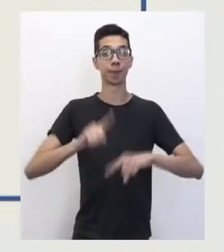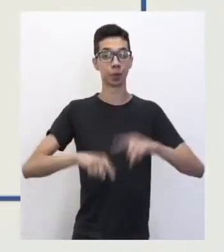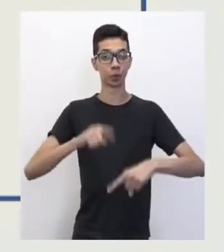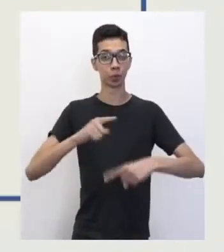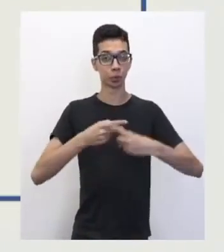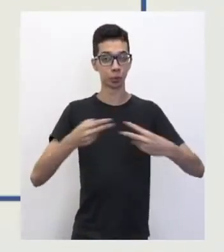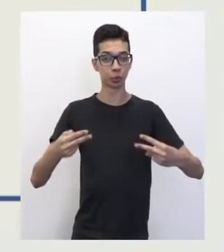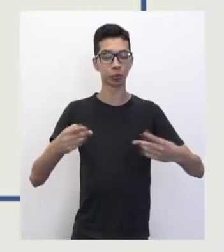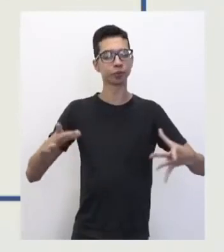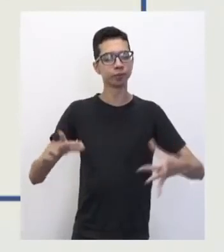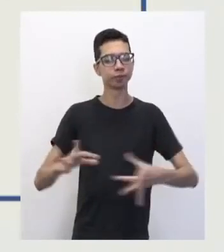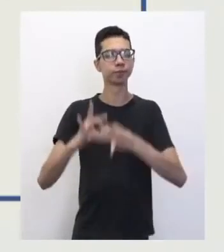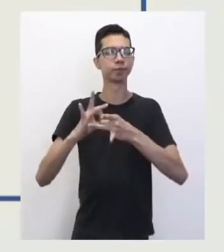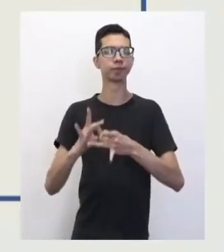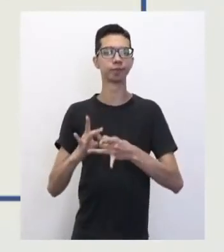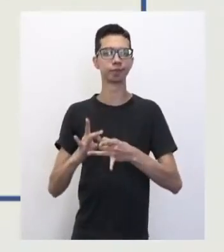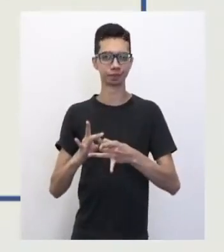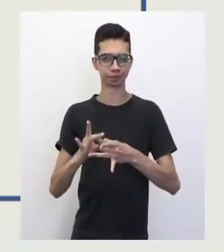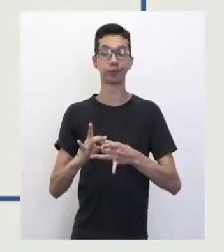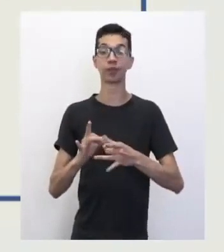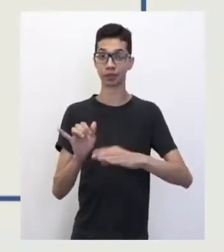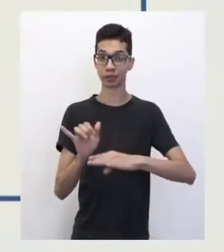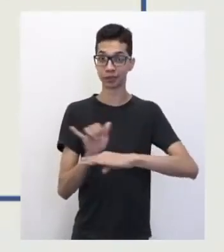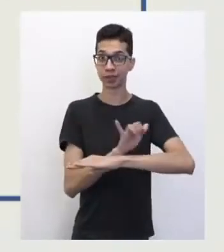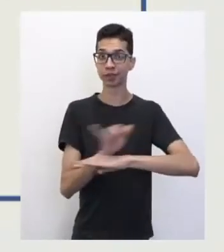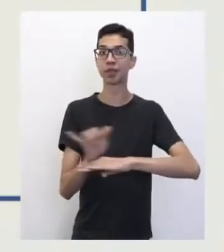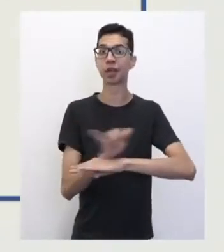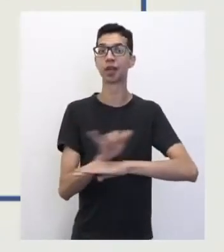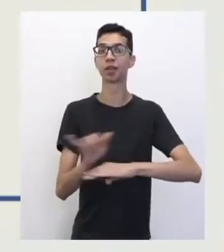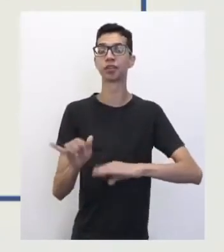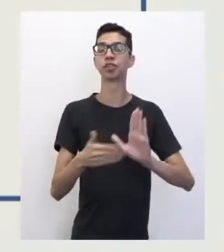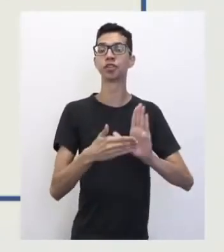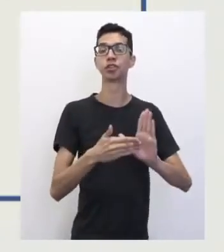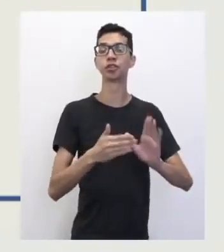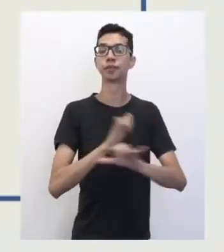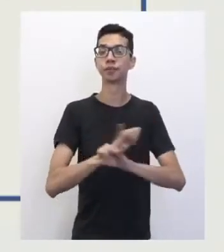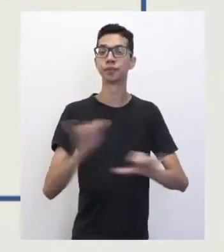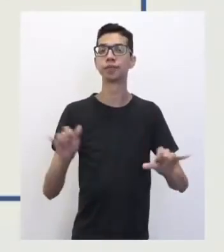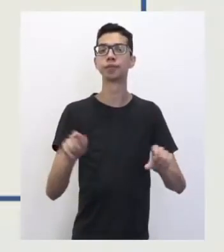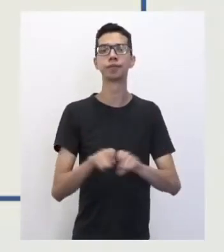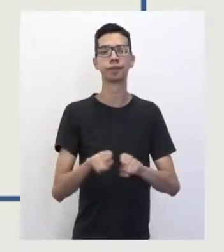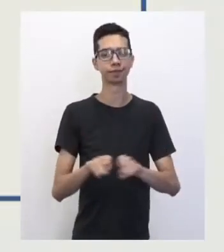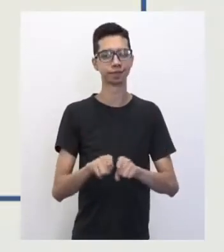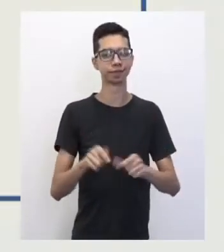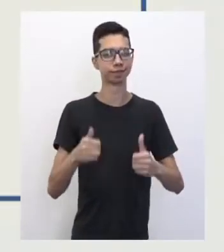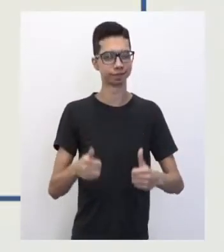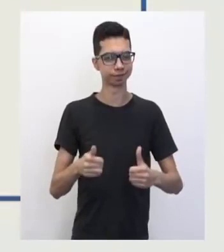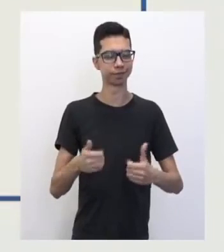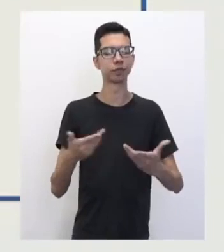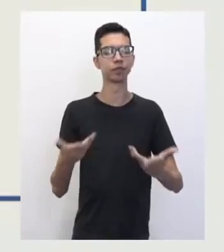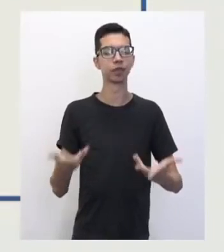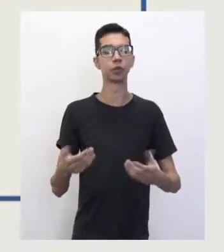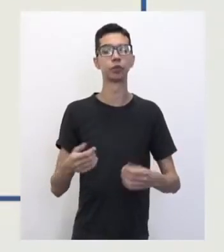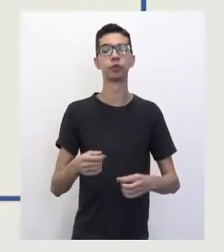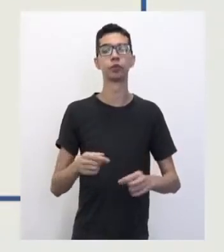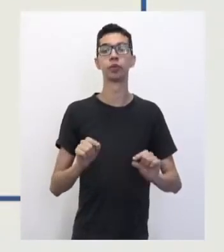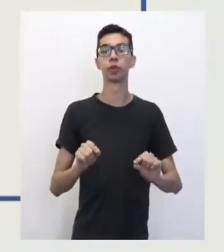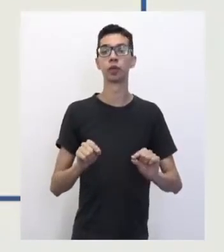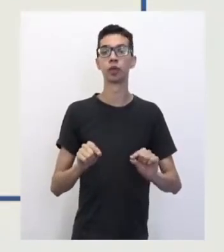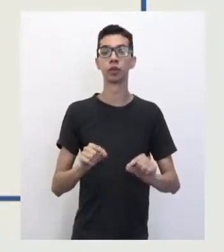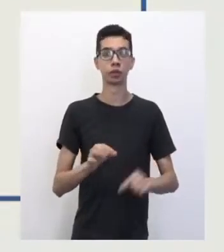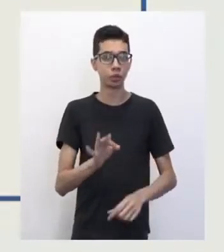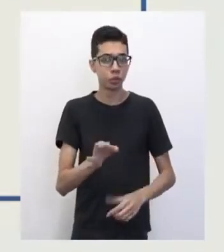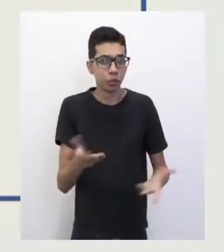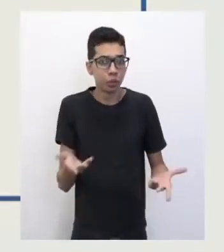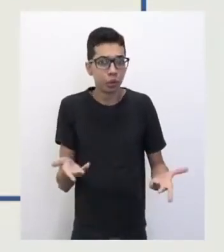leitor, tá? Então, é inclusive uma estratégia publicitária também, né? Bom, então esse não é mesmo indicando que